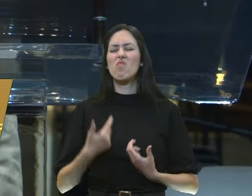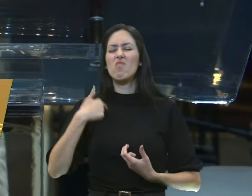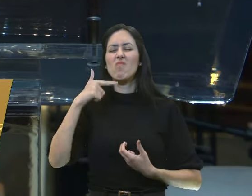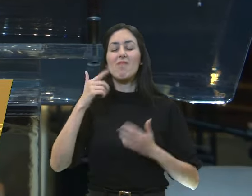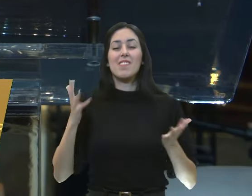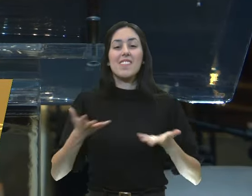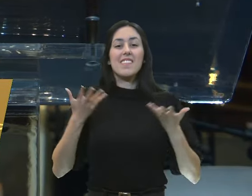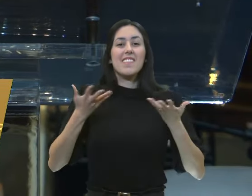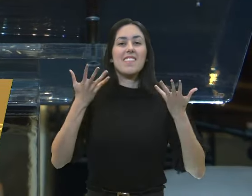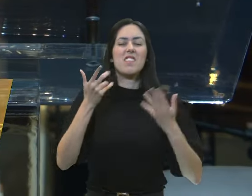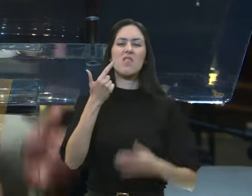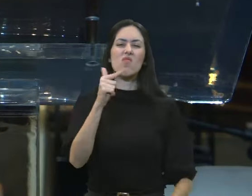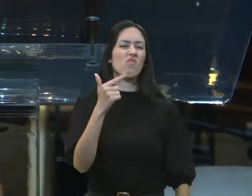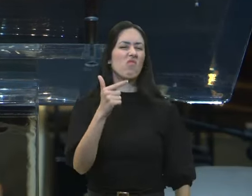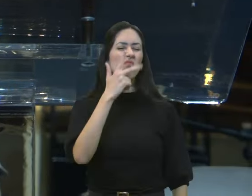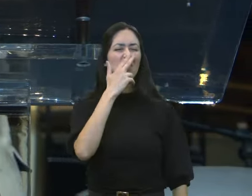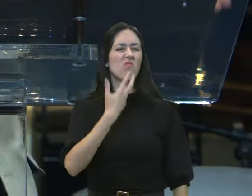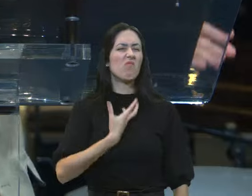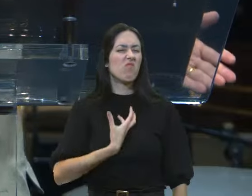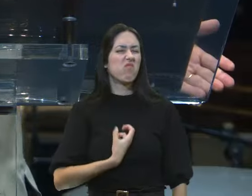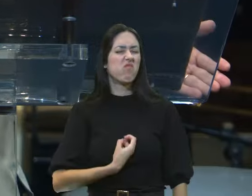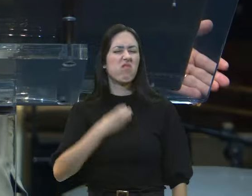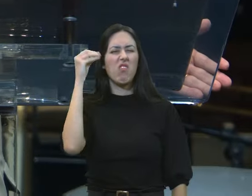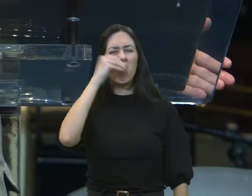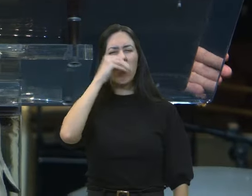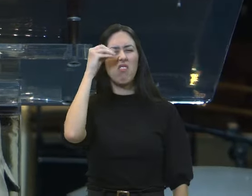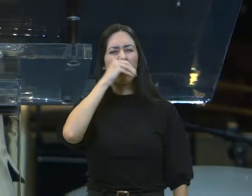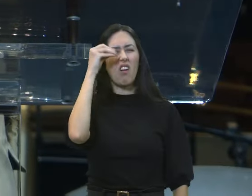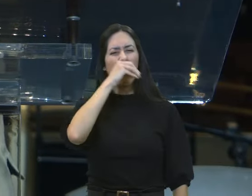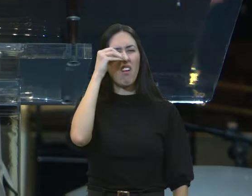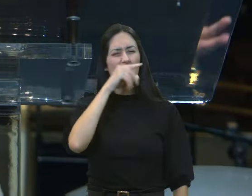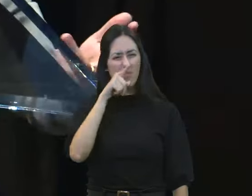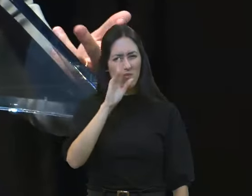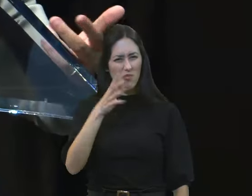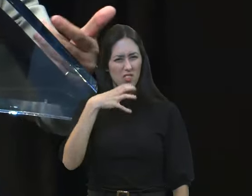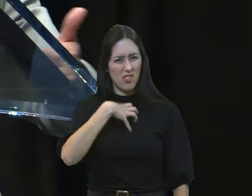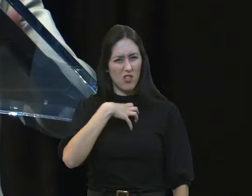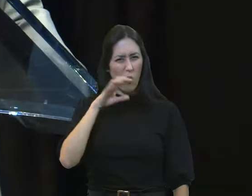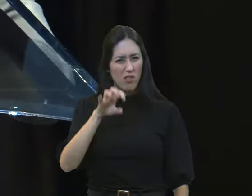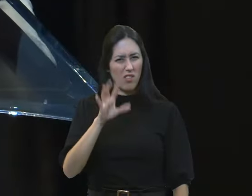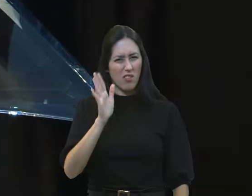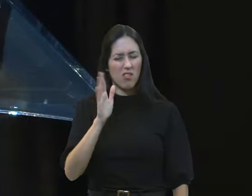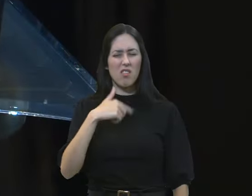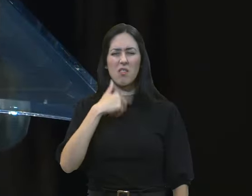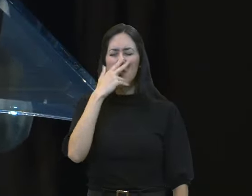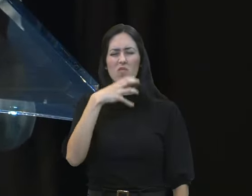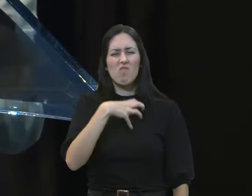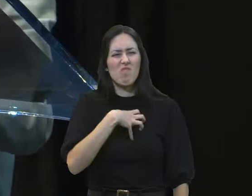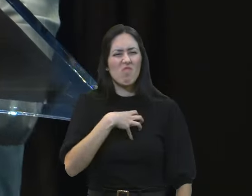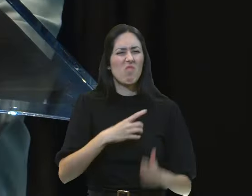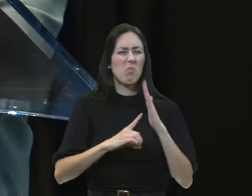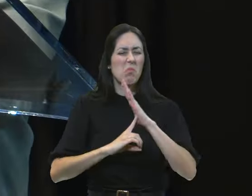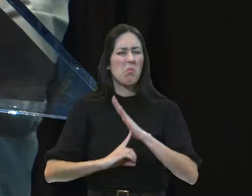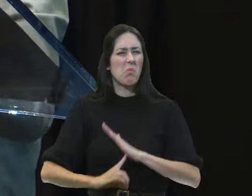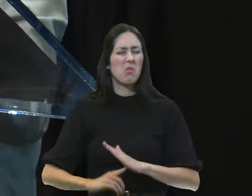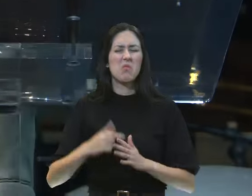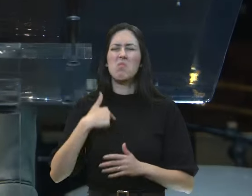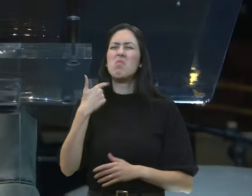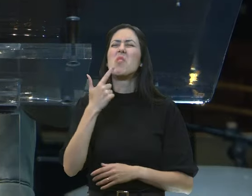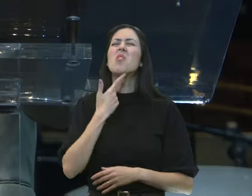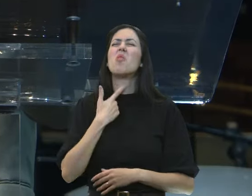sentiu assim? Às vezes a gente está tão fraco, tão amargurado, tão depressivo, que nem orar a